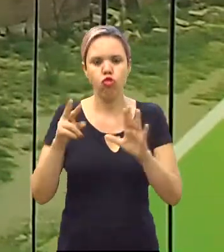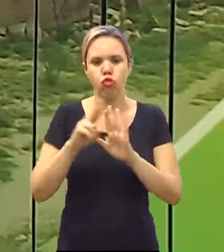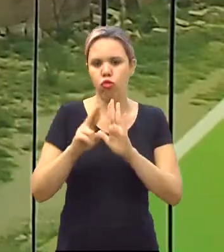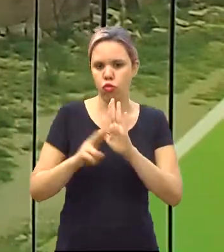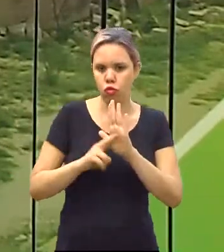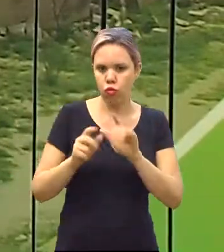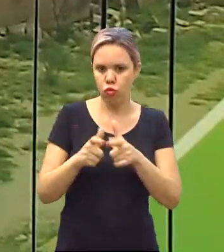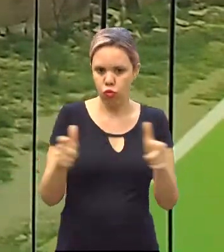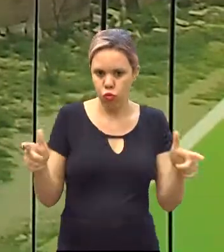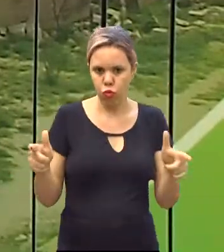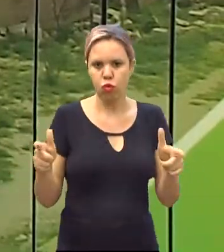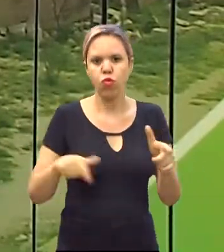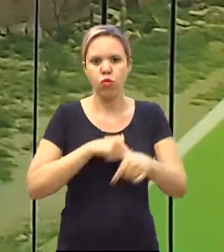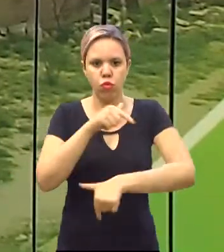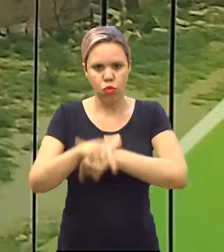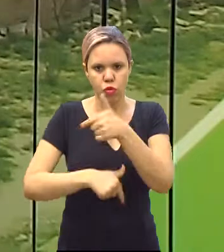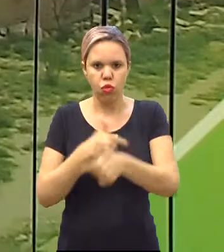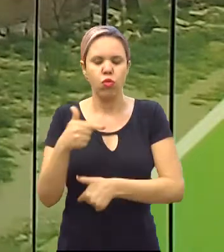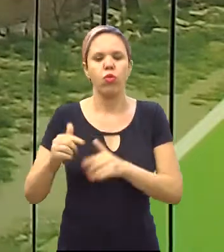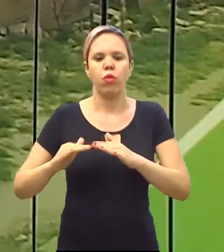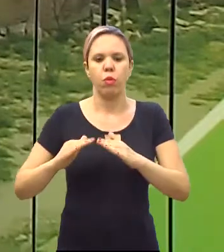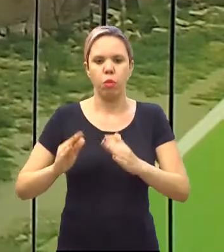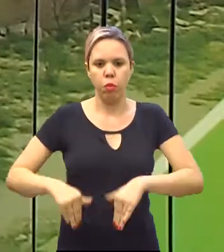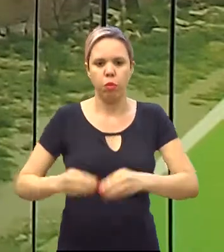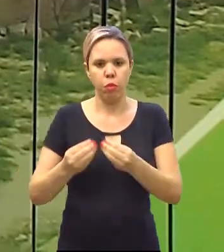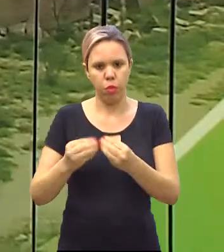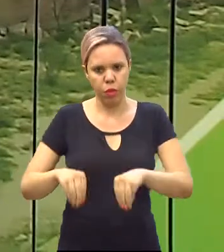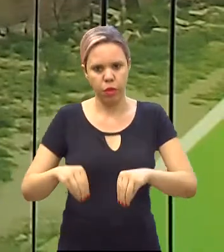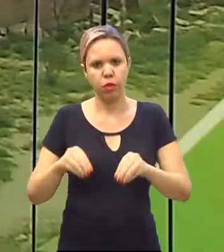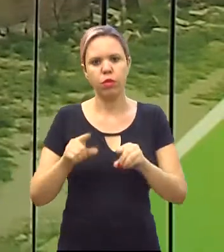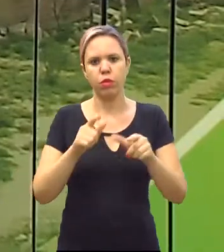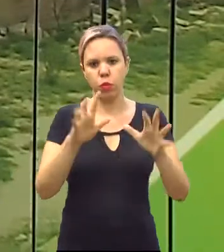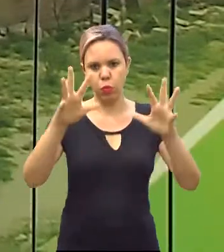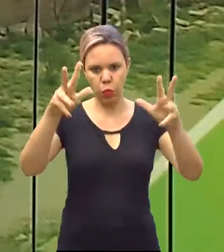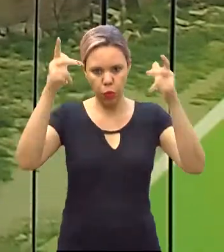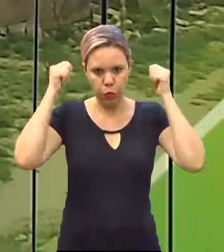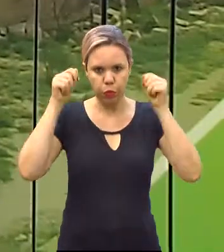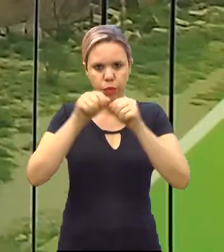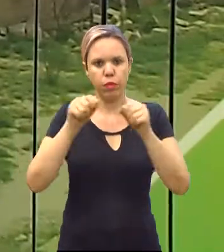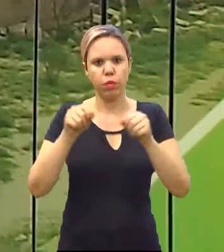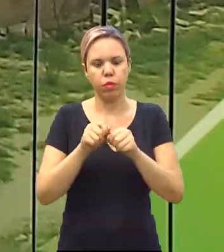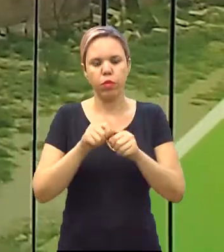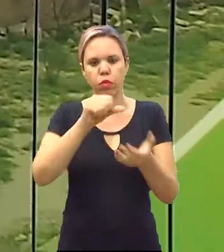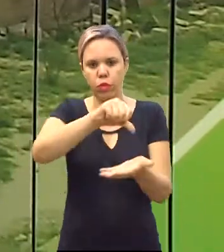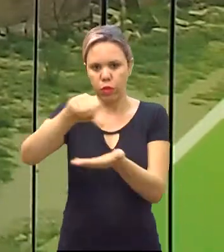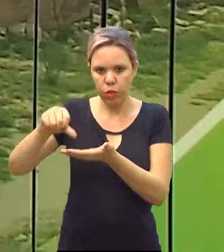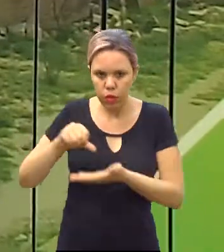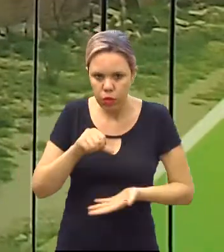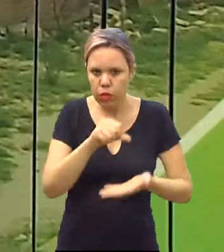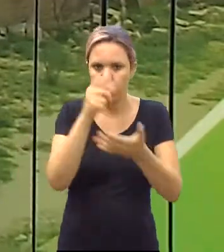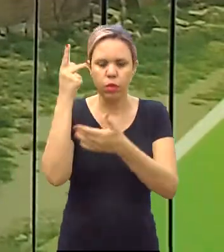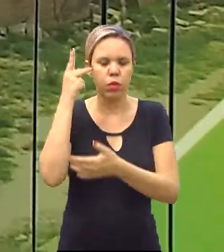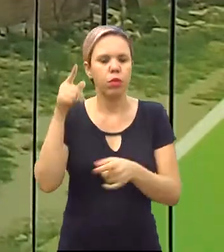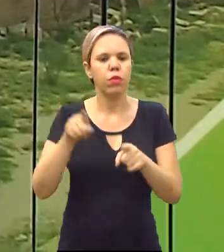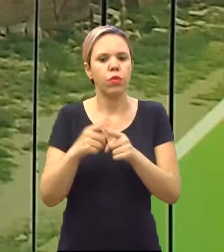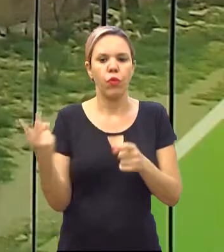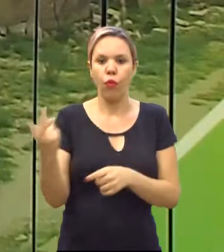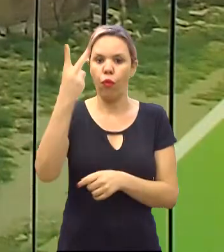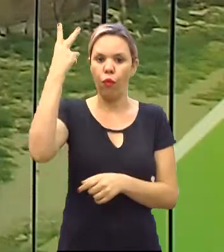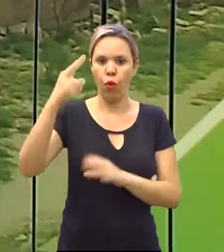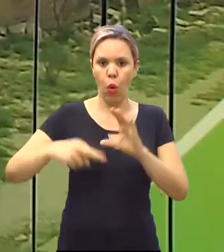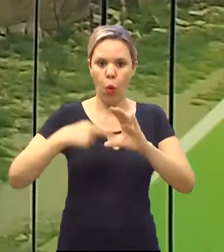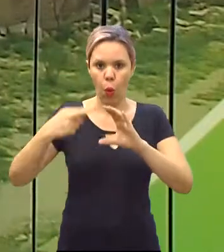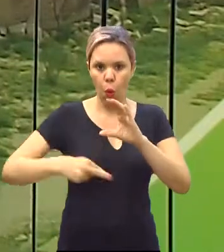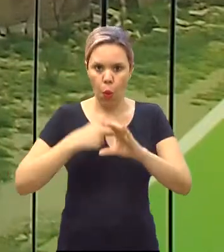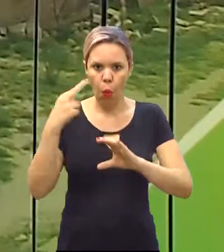visa ampliar a operação de baixo impacto ambiental no território paulista e estimular a valorização dos